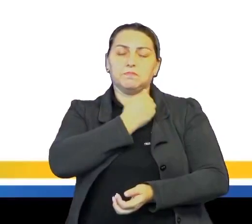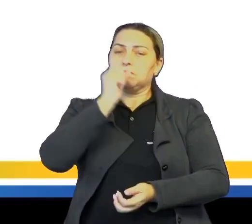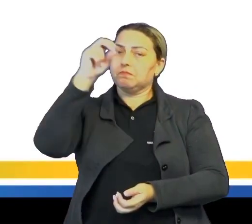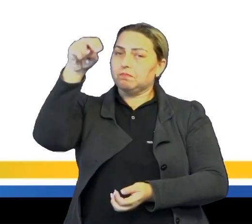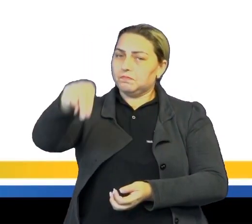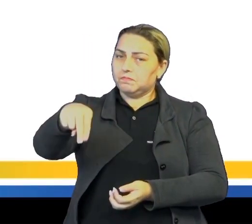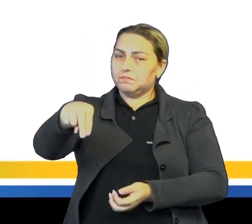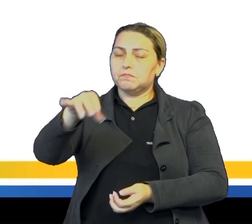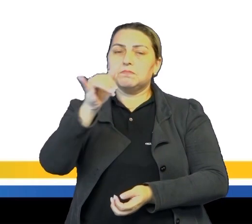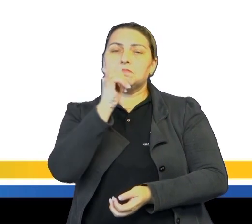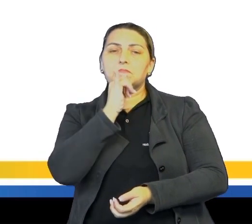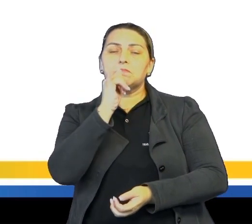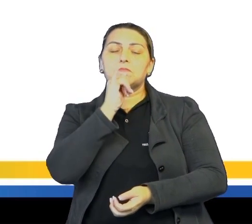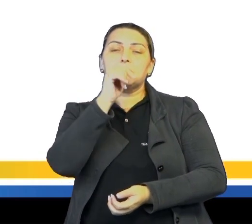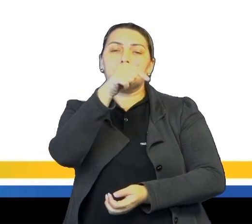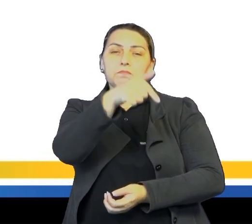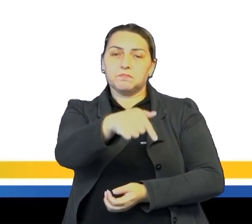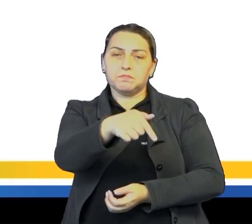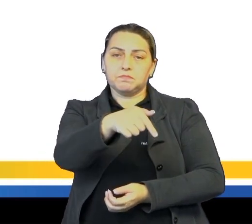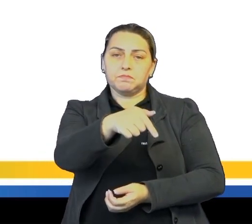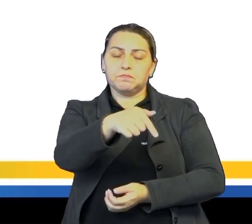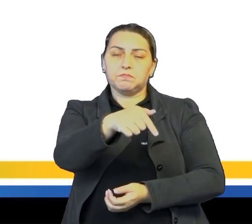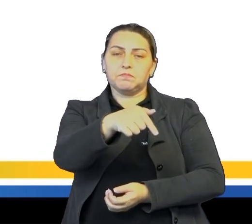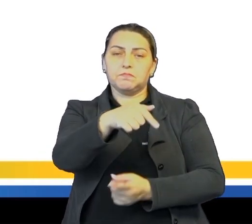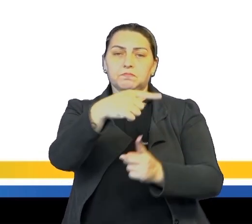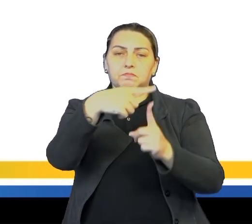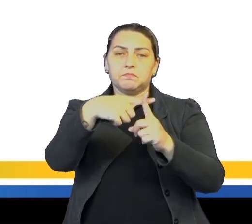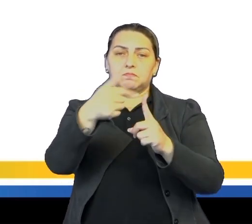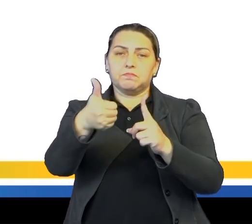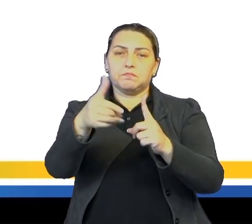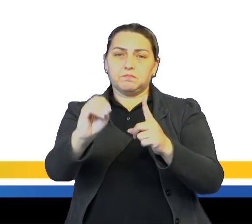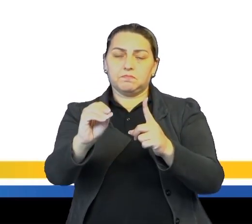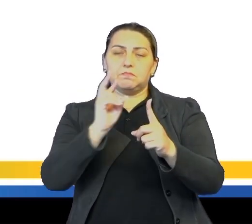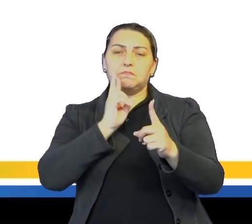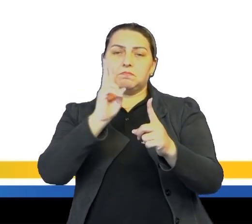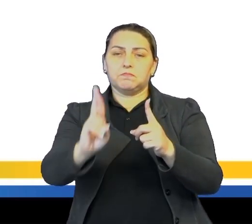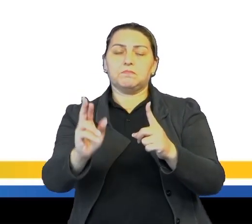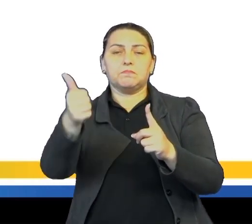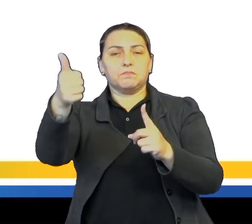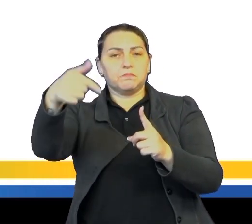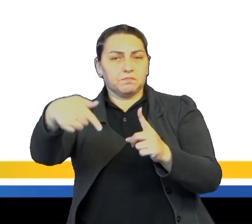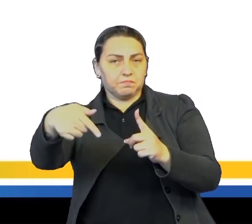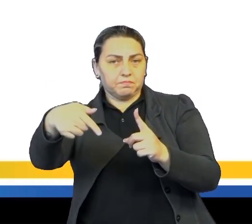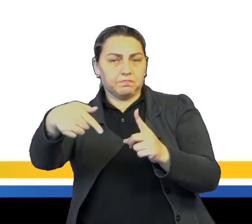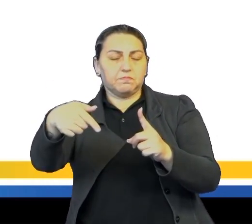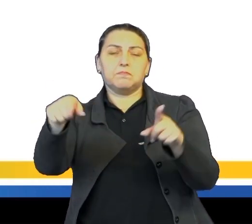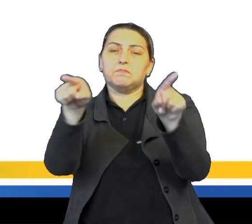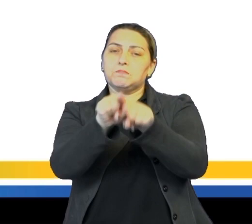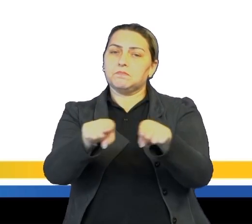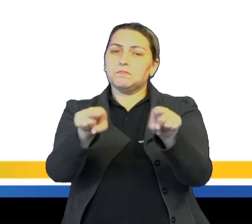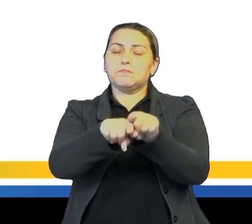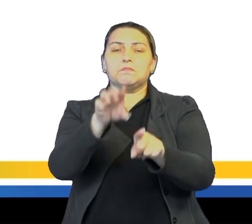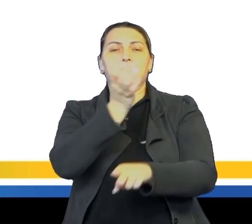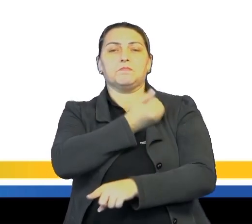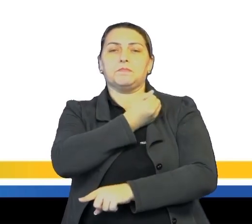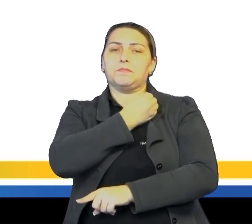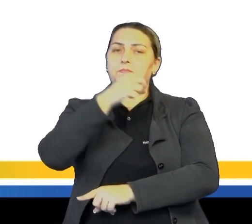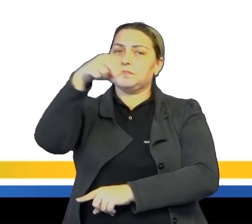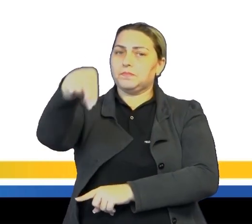natural por exemplo 7 que é um número natural mais 10 o resultado 17 que também é um número